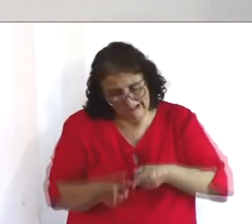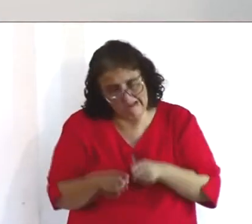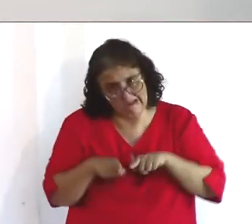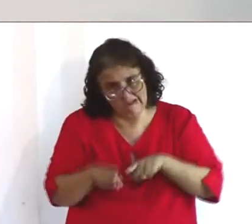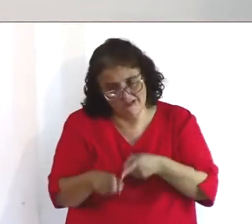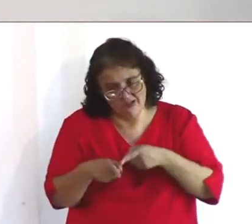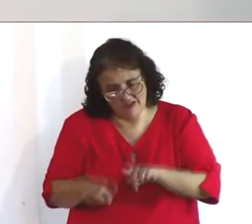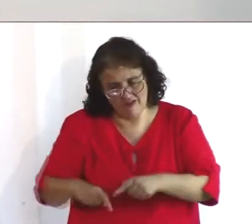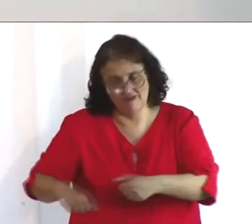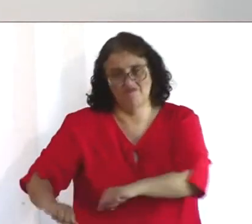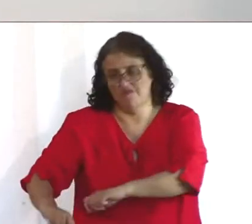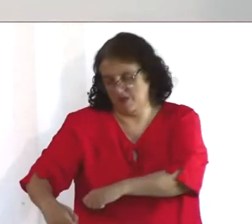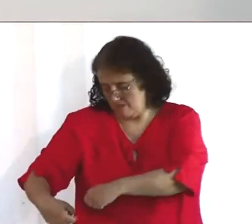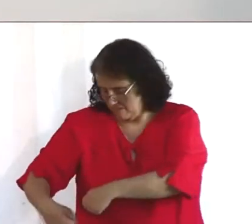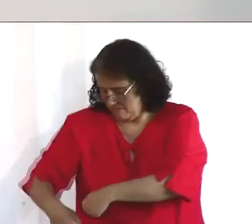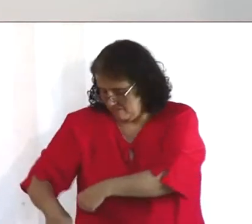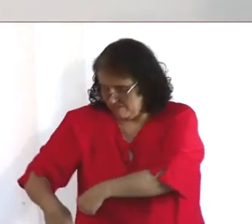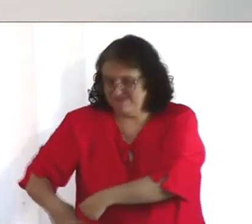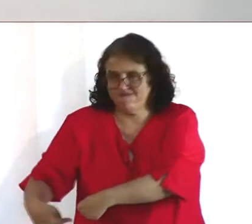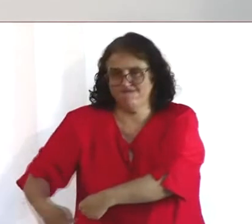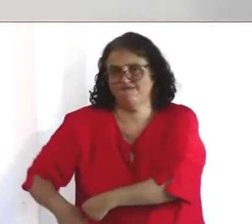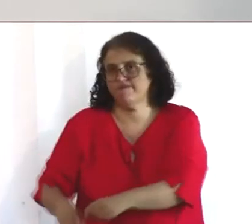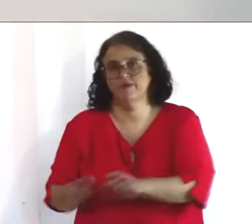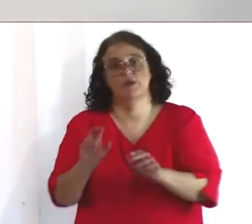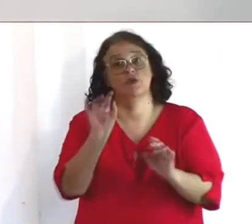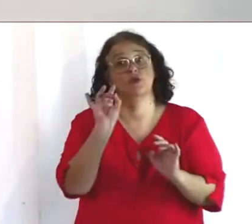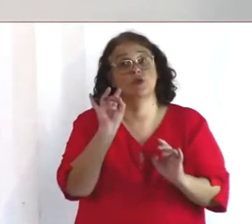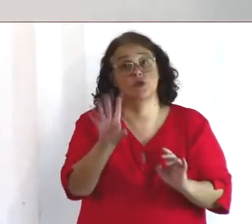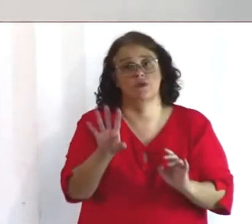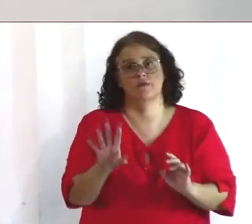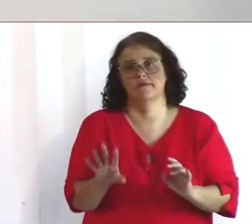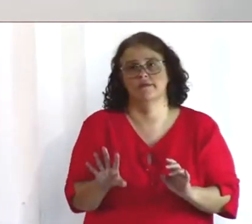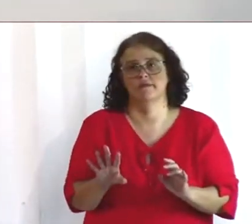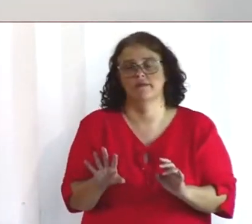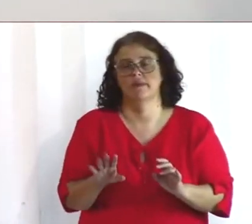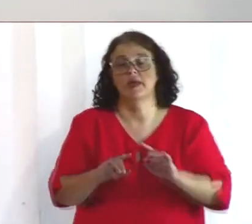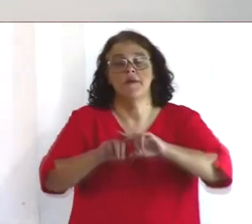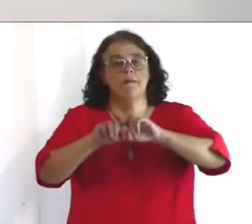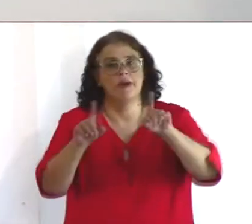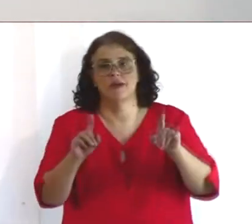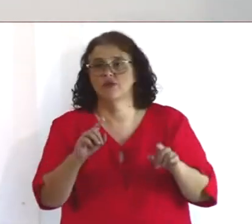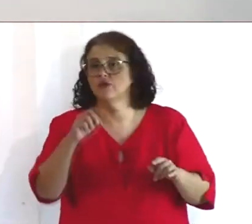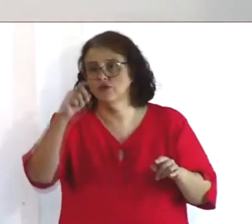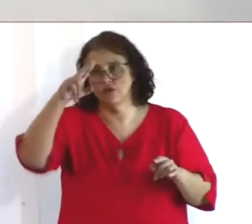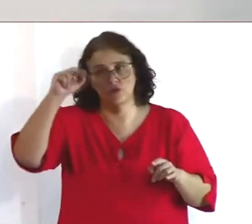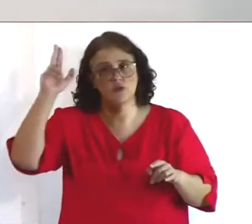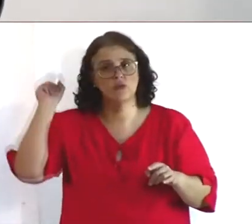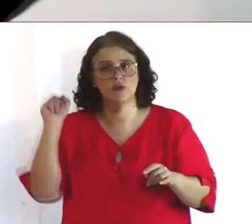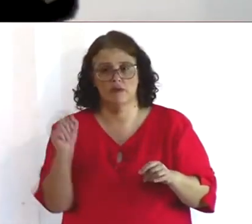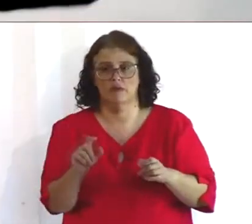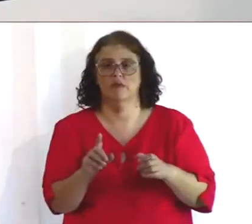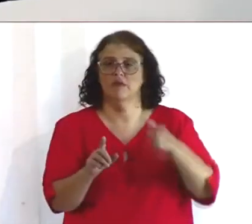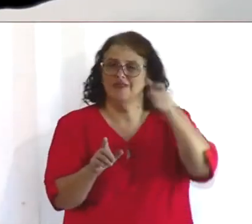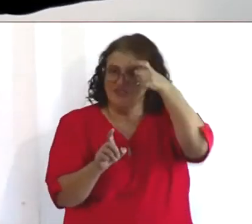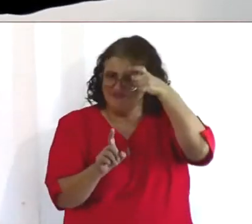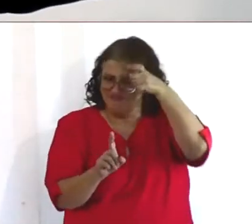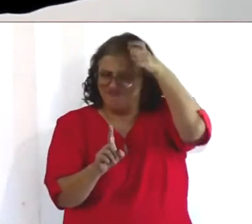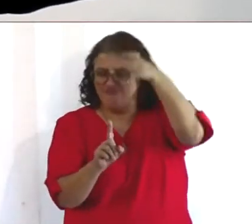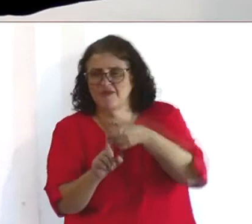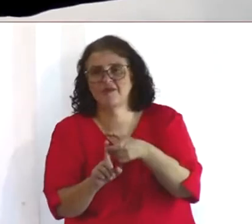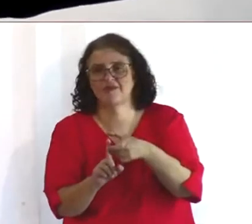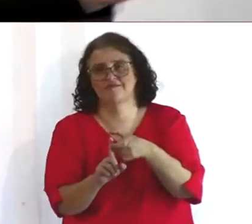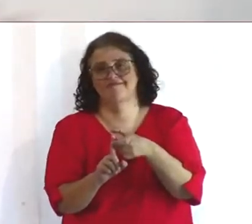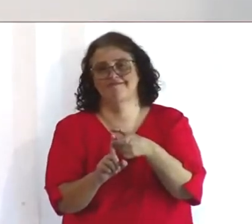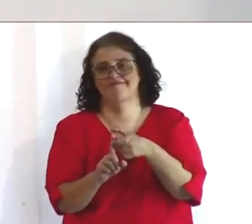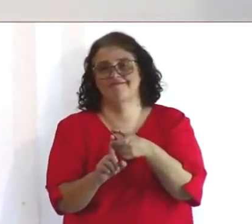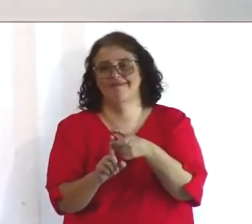extremos, a opressão, mas jamais a possessão. Crentes, louvem, jubilem, vocês não